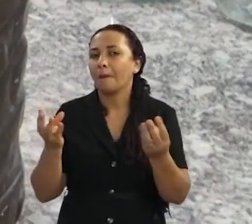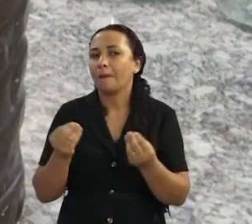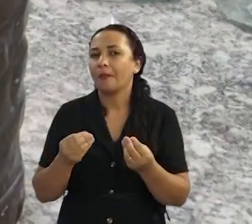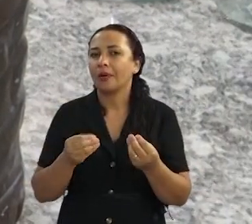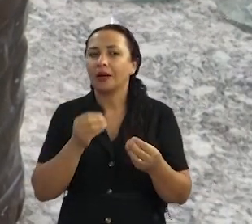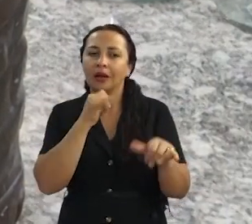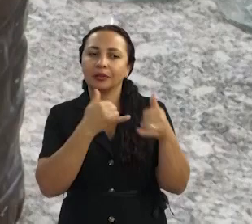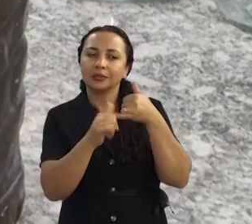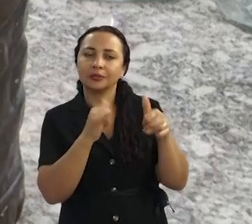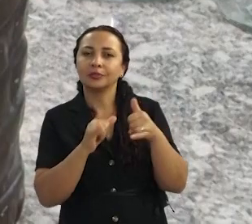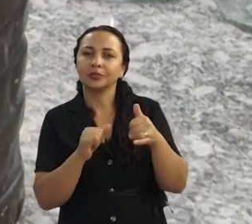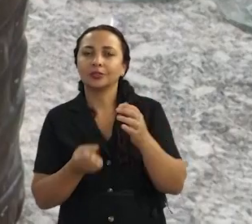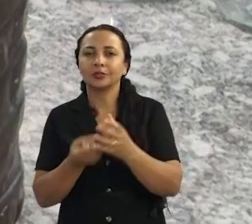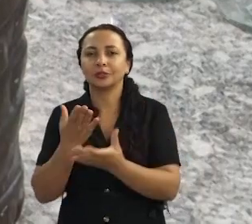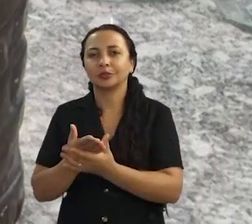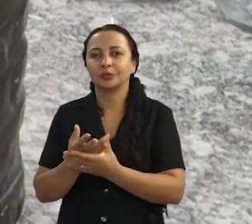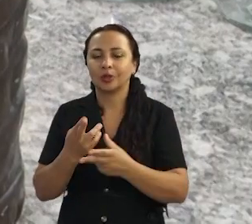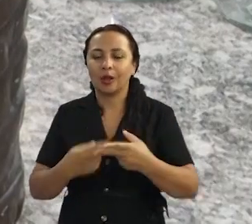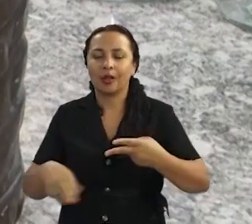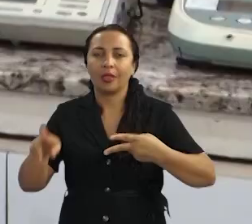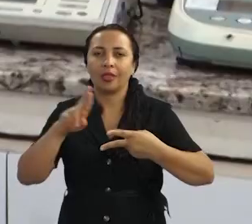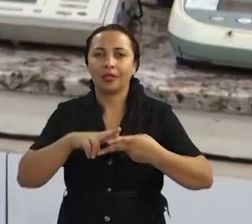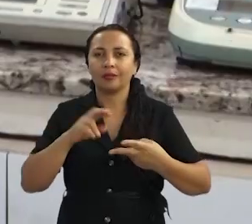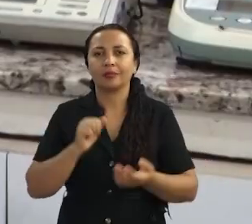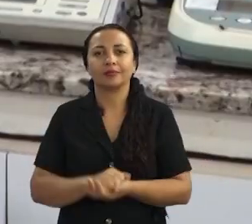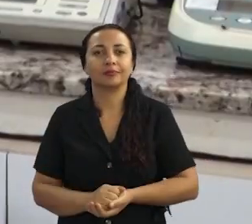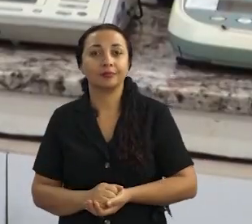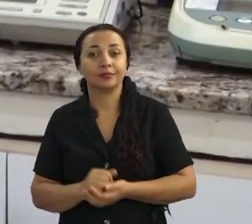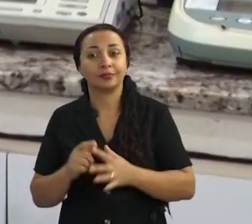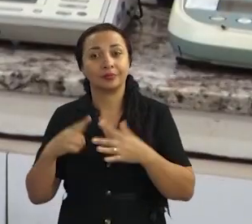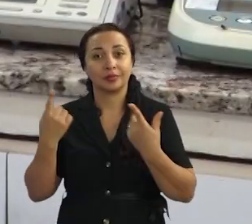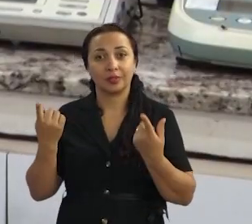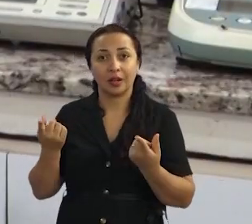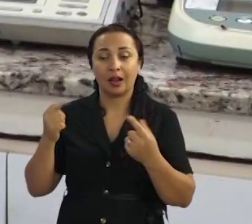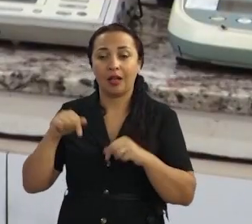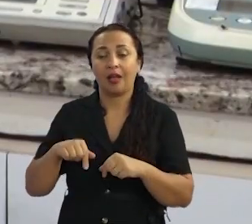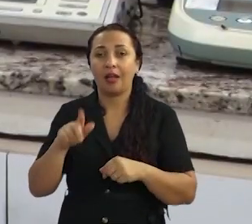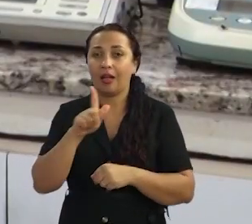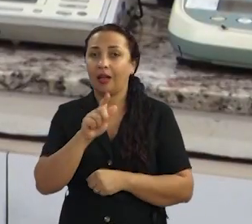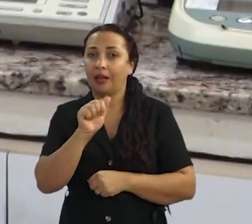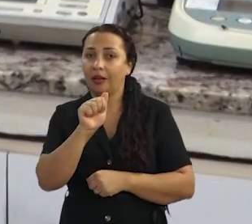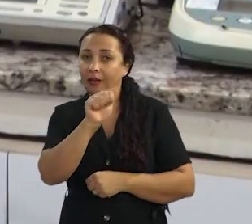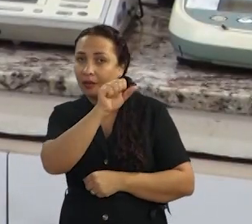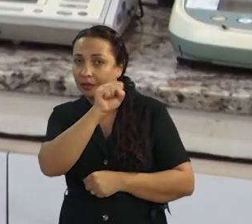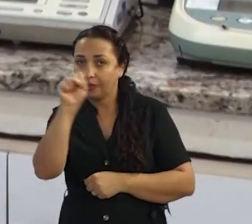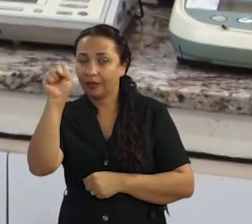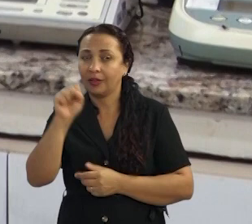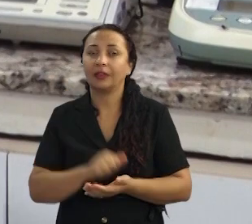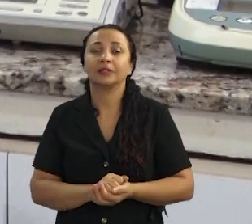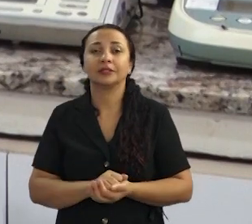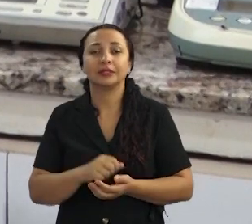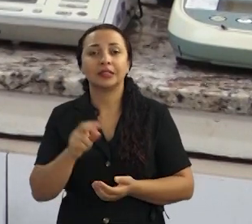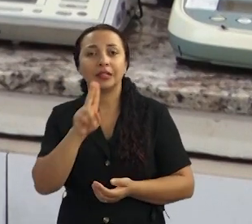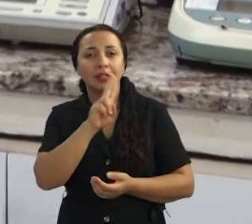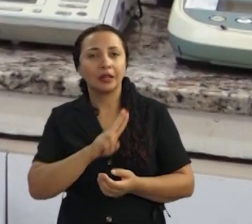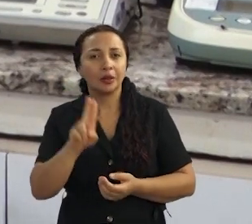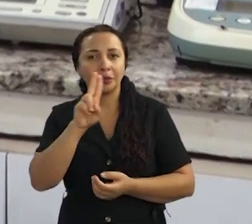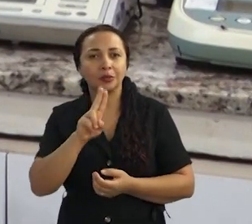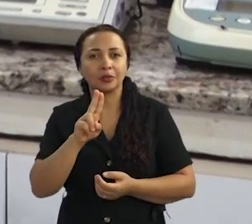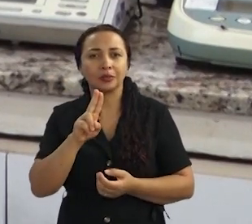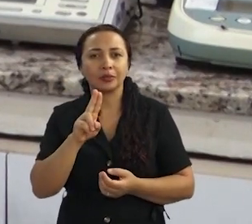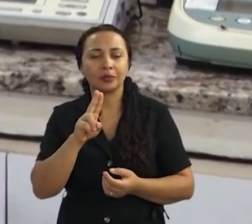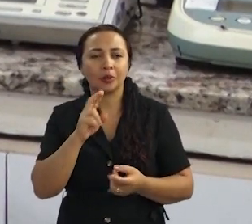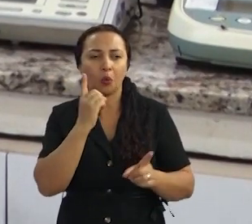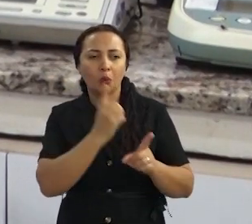é a energia a partir de fontes renováveis. No caso, ele é um gás que ele é obtido a